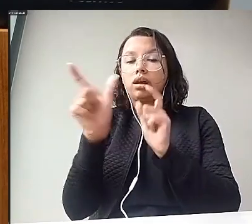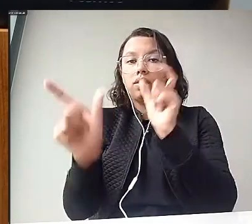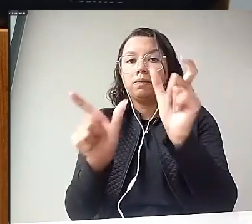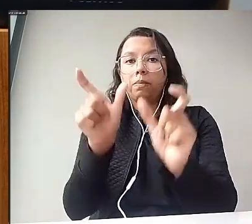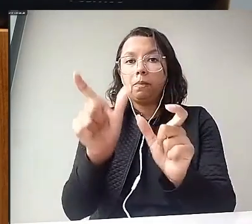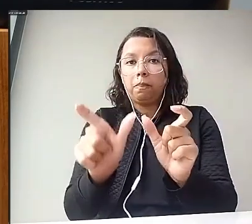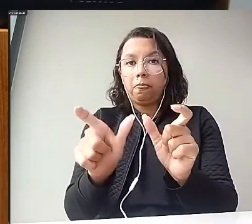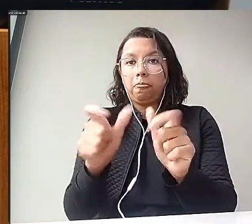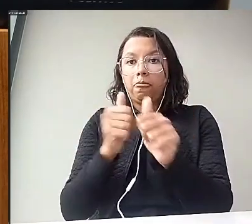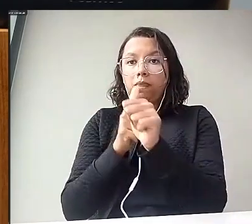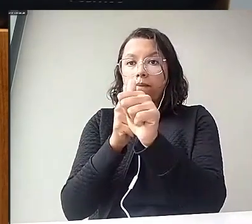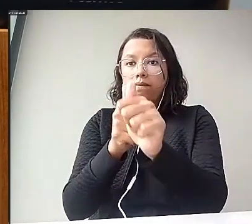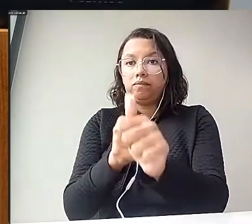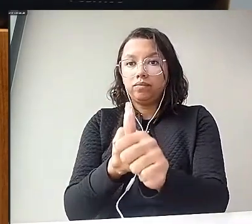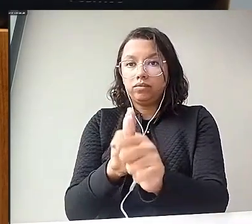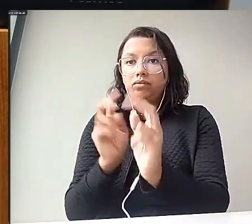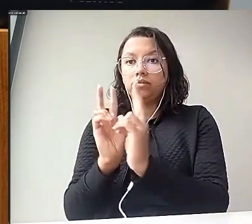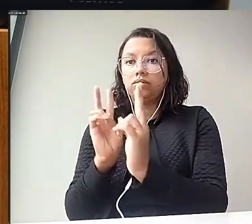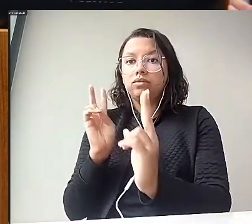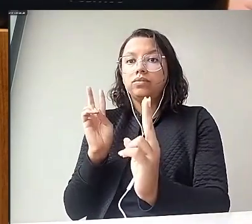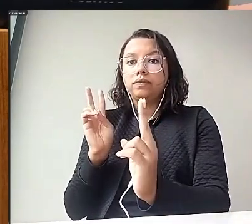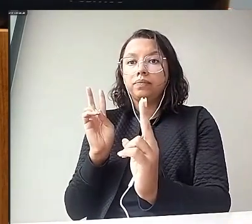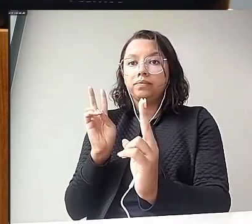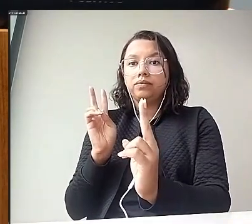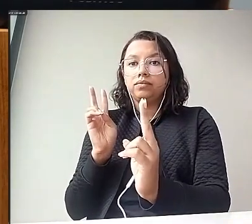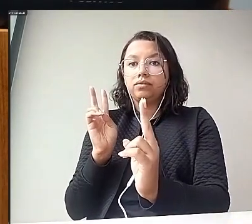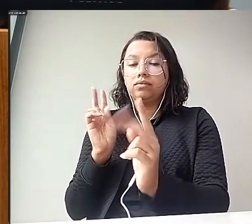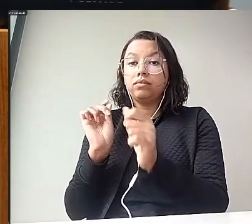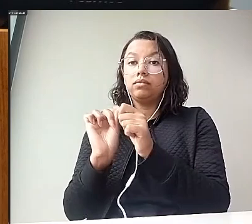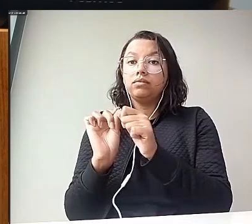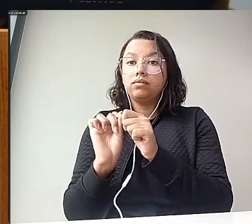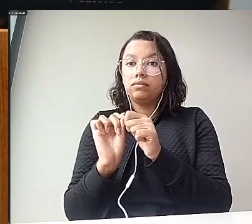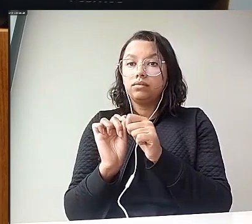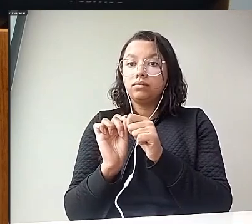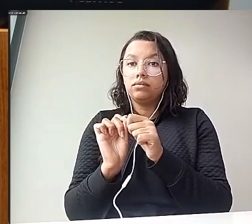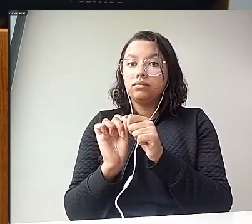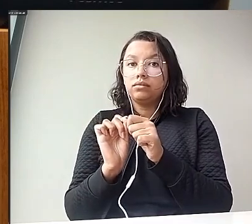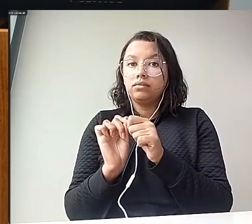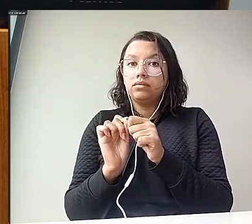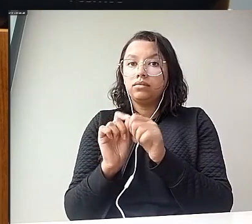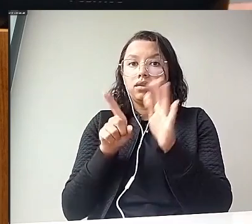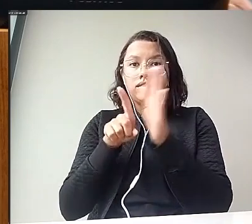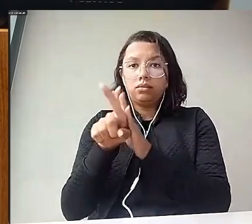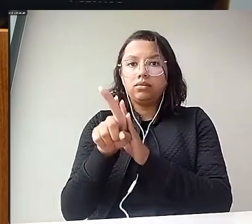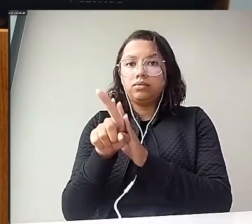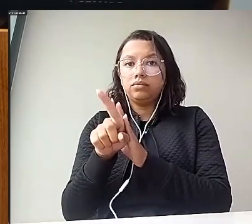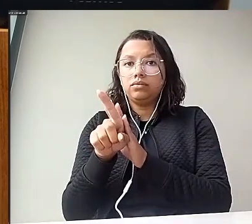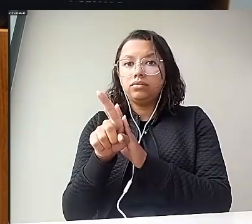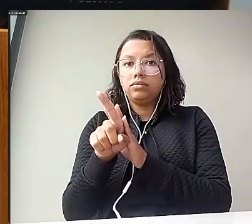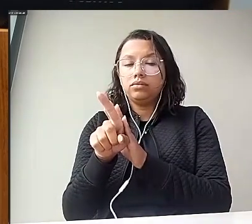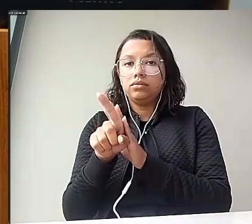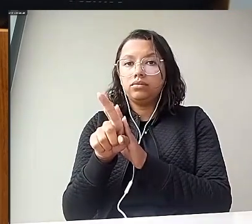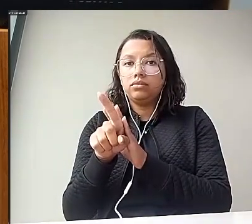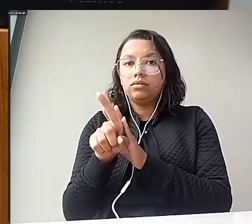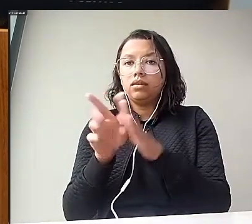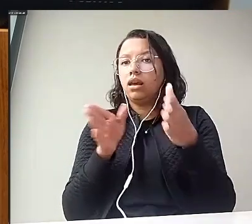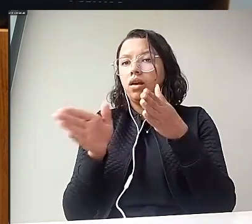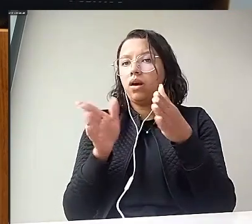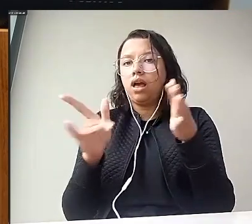nos acompanham por videoconferência a fazerem questão. Enquanto elas não